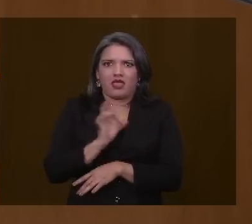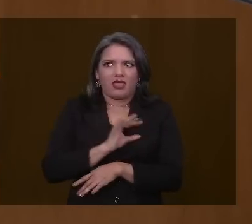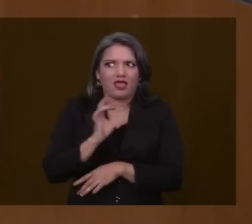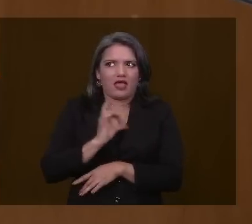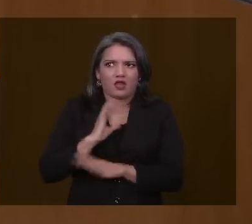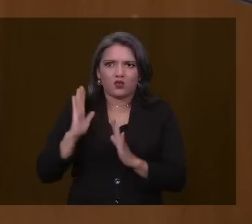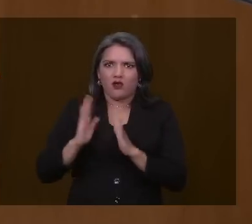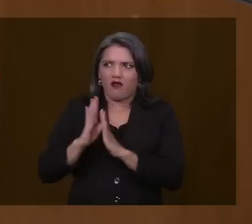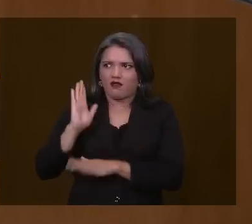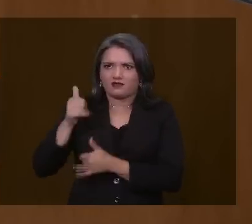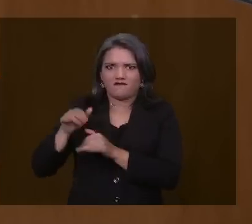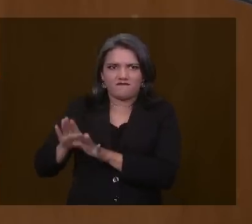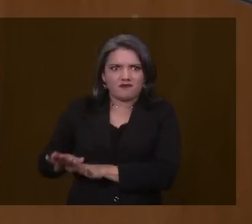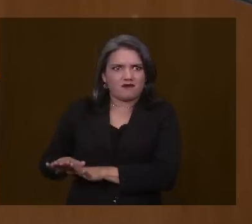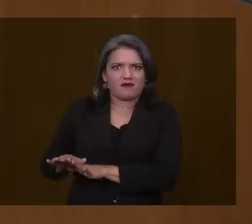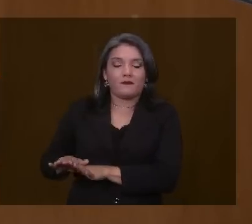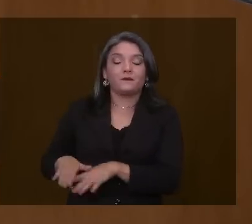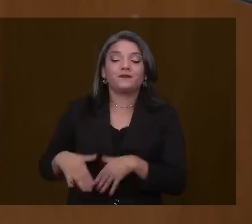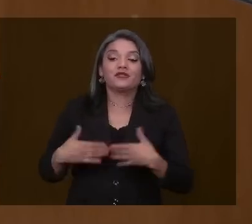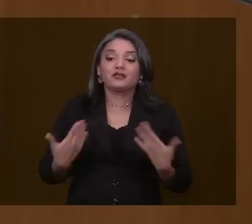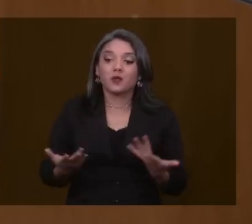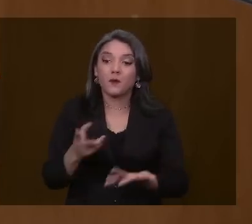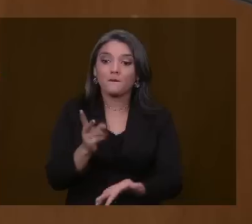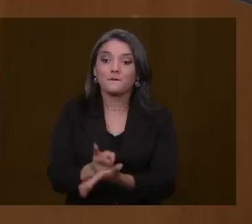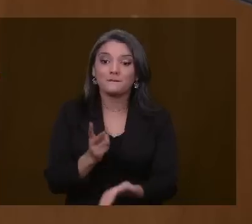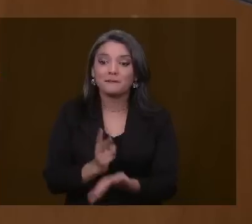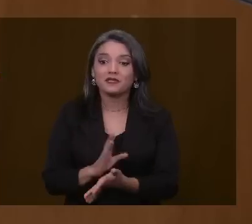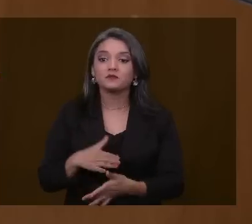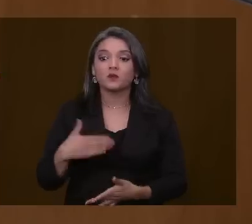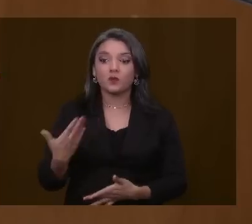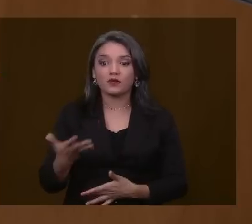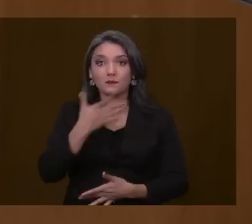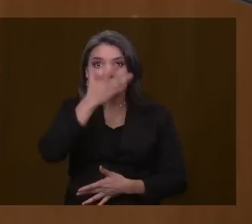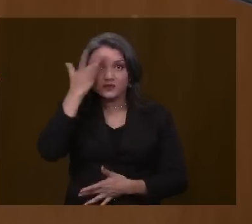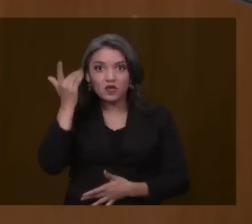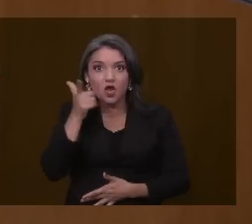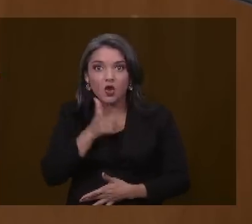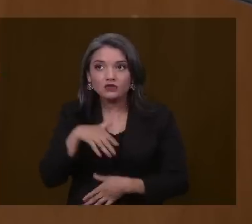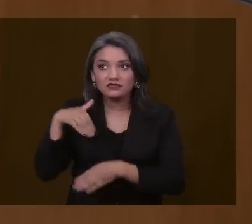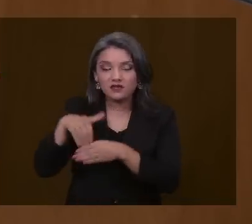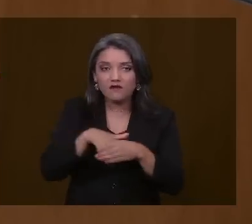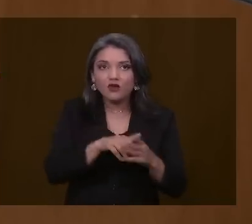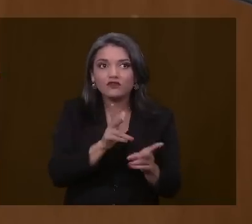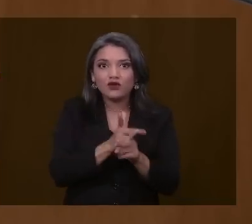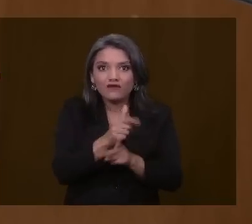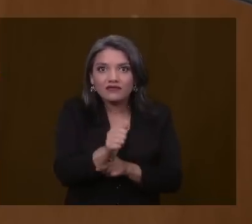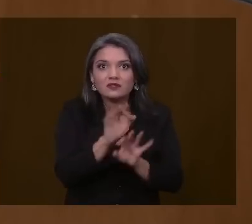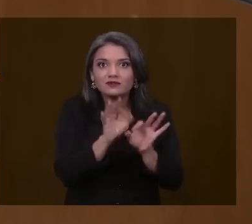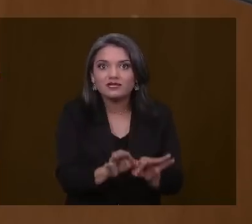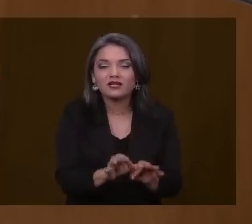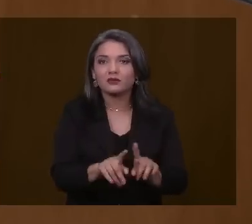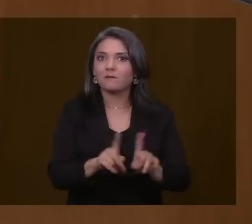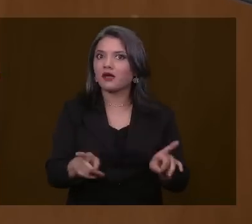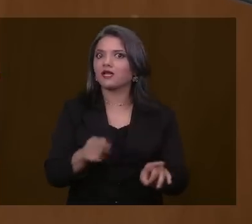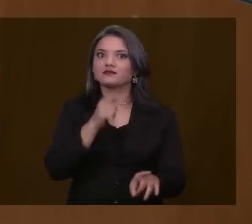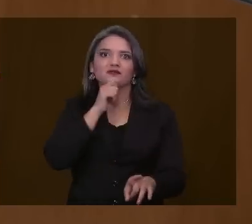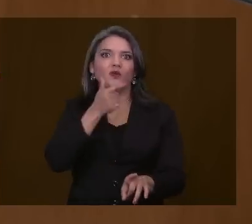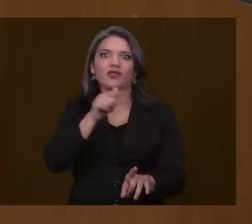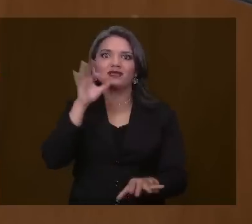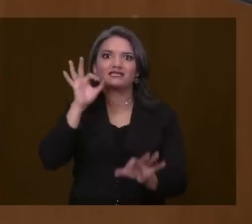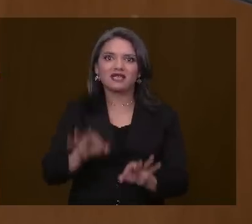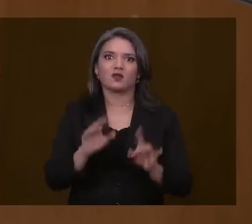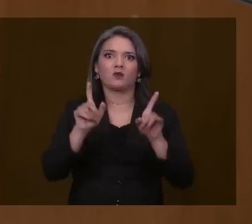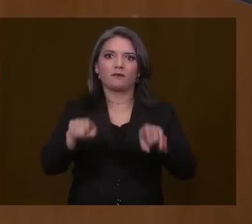em casa. Mesmo quando o candidato realmente conseguia os votos, nem isso era certeza de